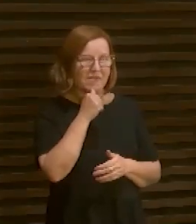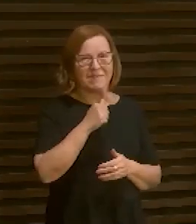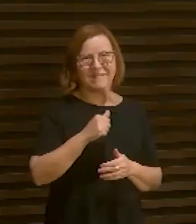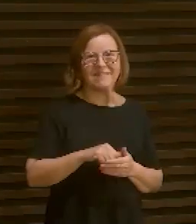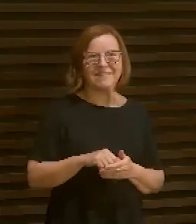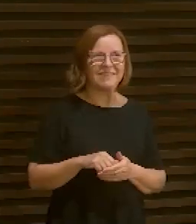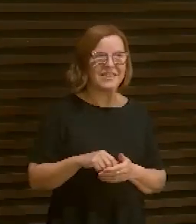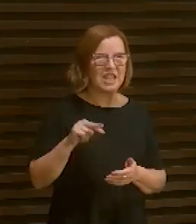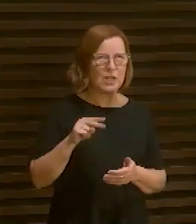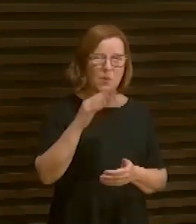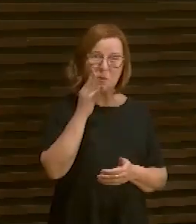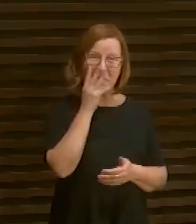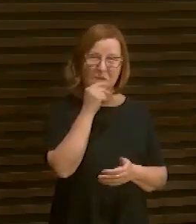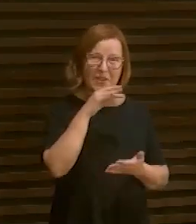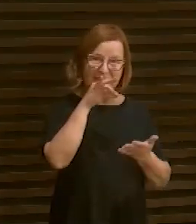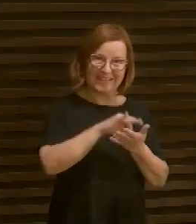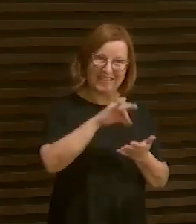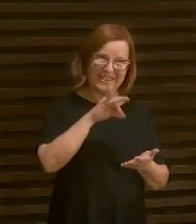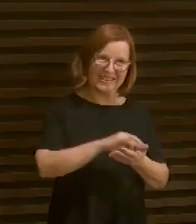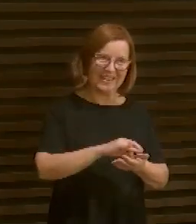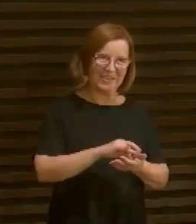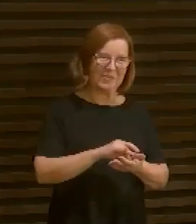teria demorado na realidade.